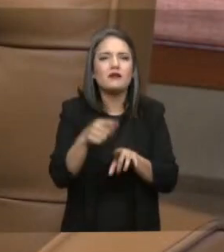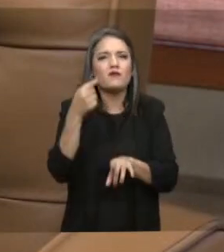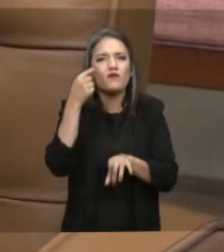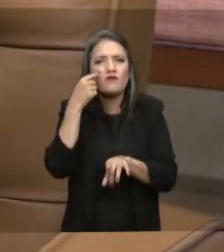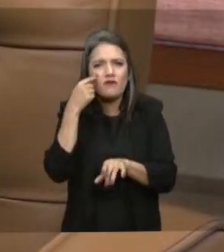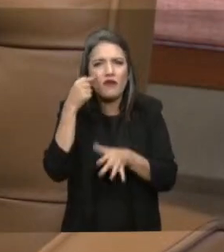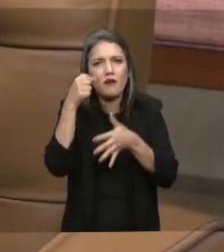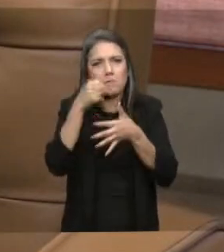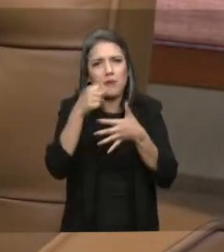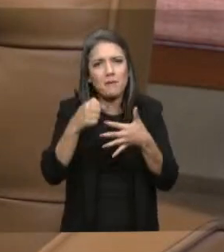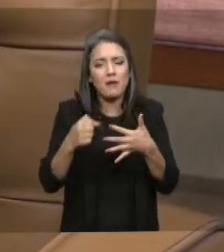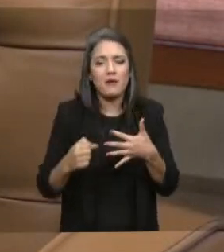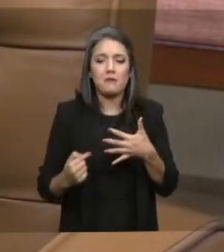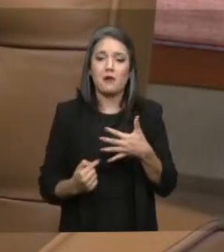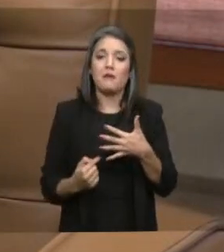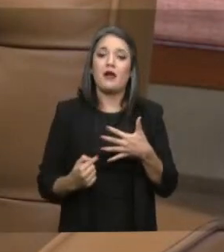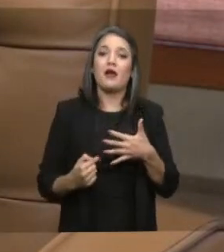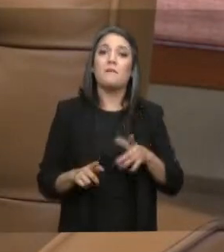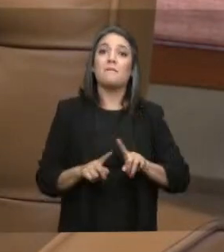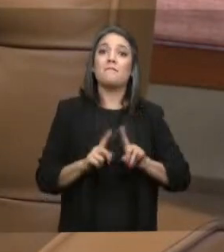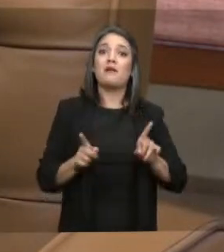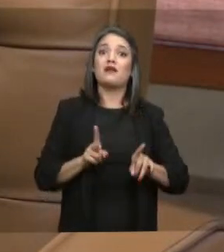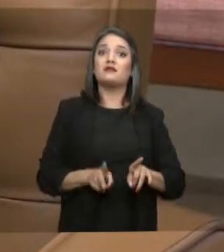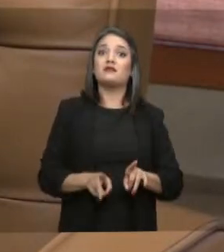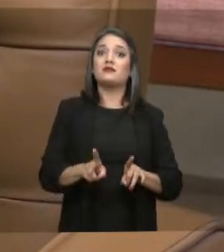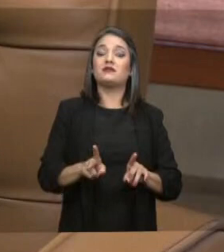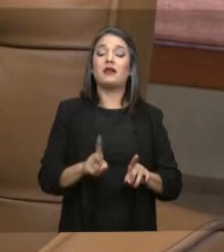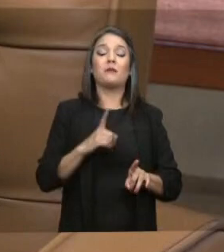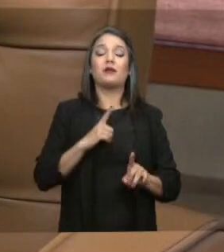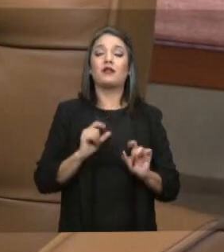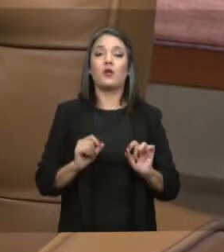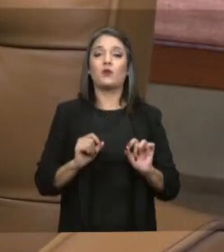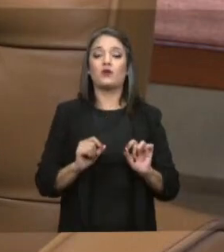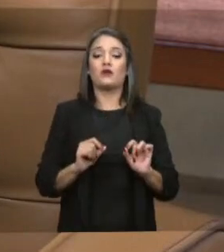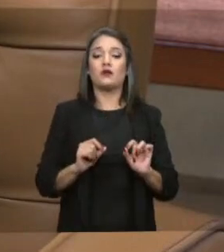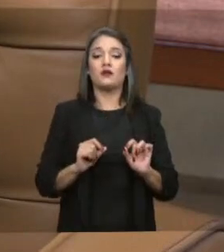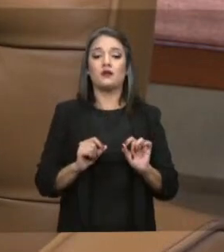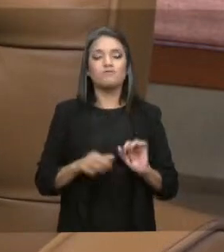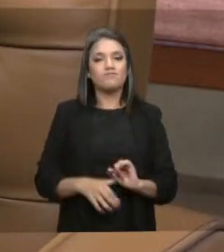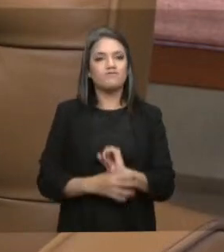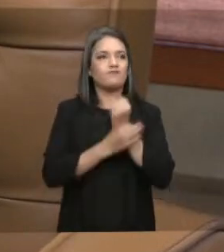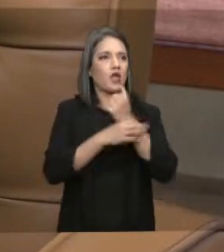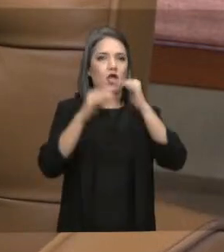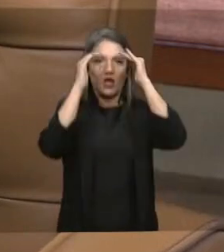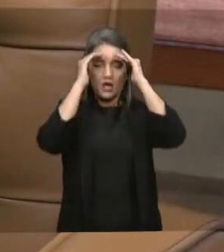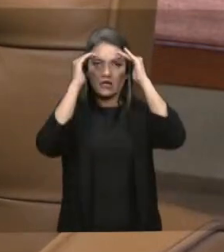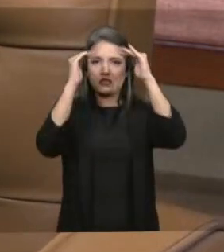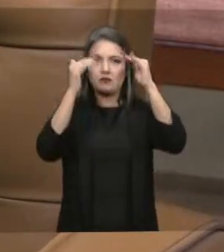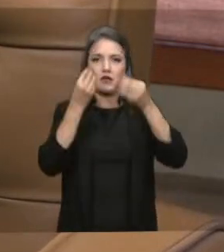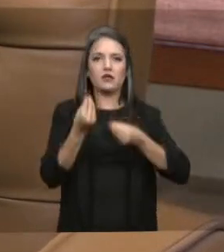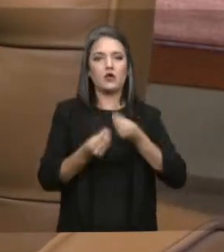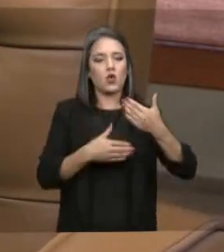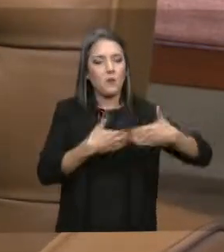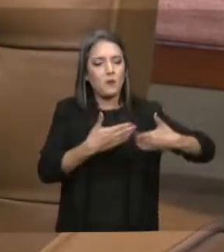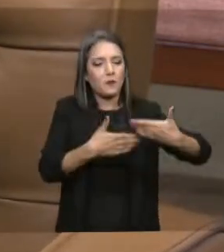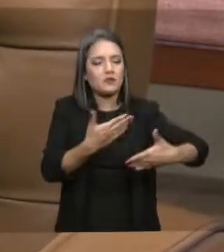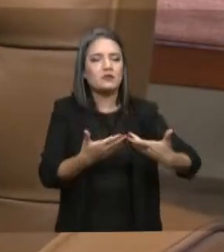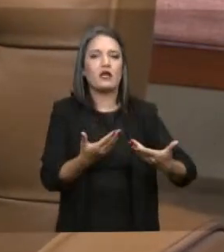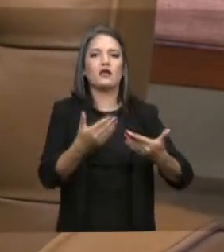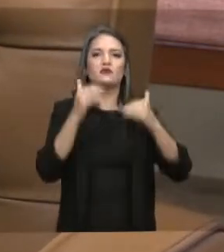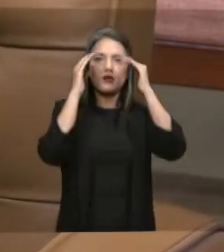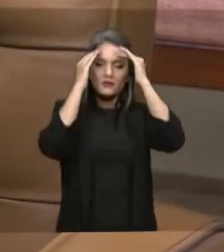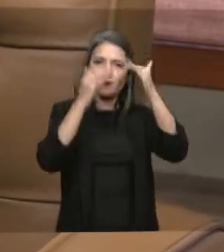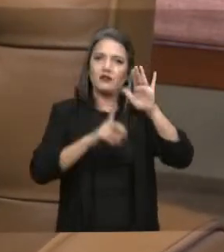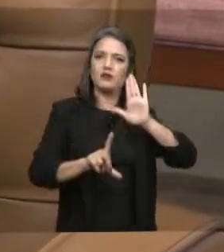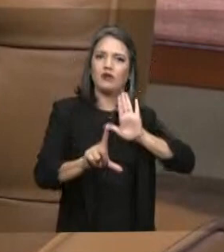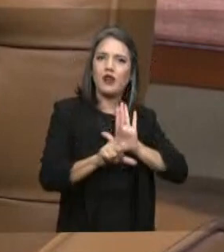questões mas pautado sempre pelo devido processo legal como agora Acaba de